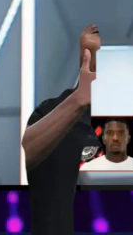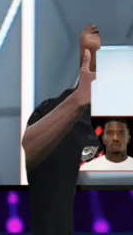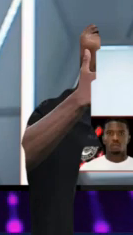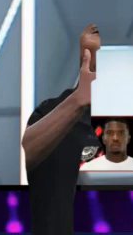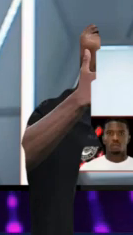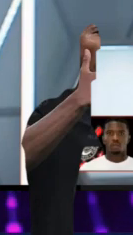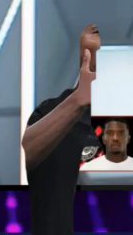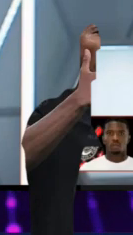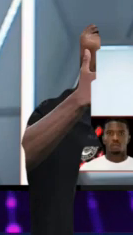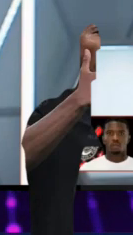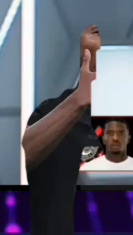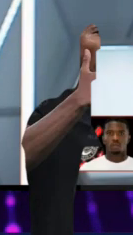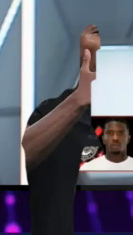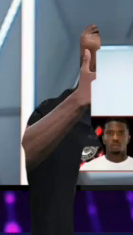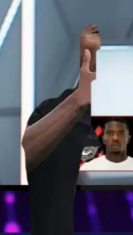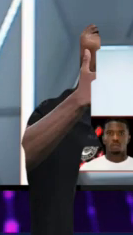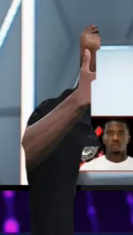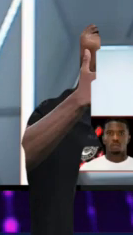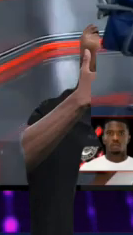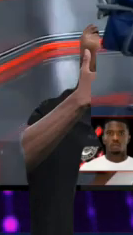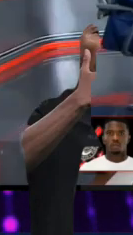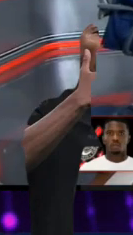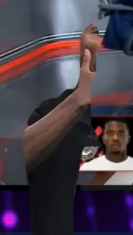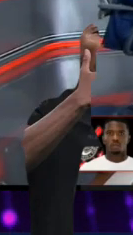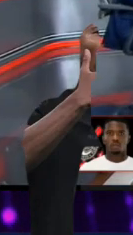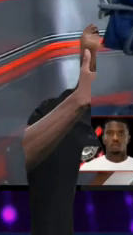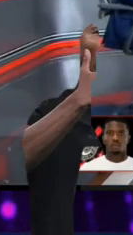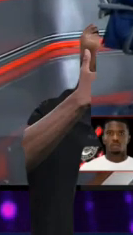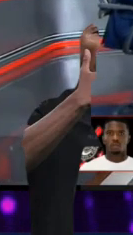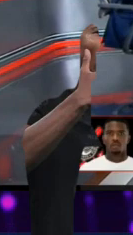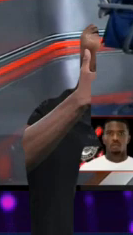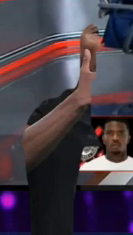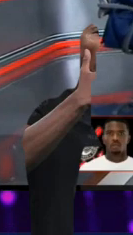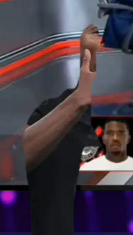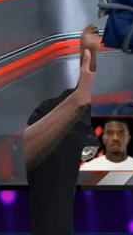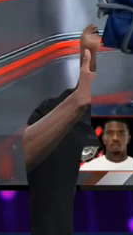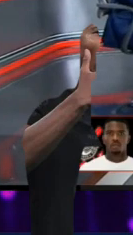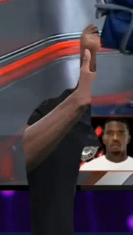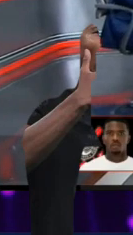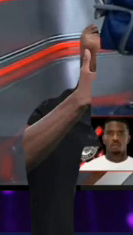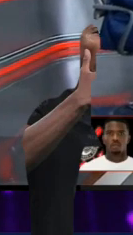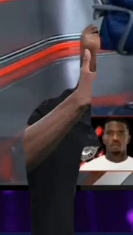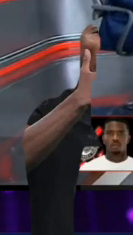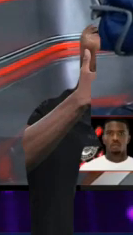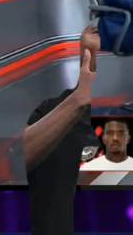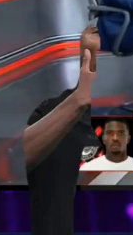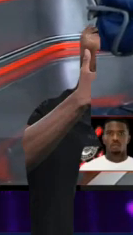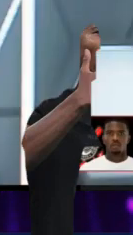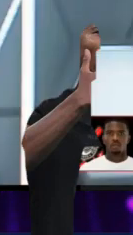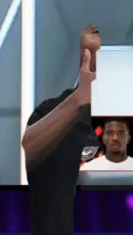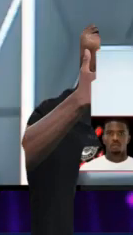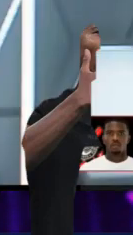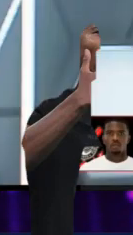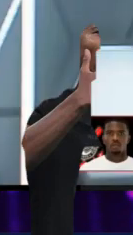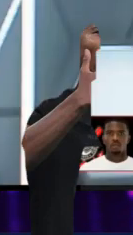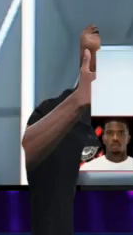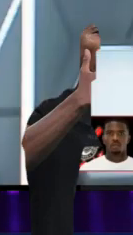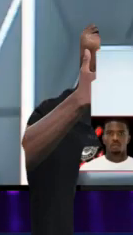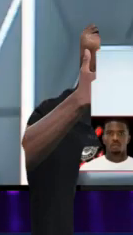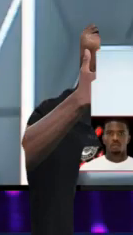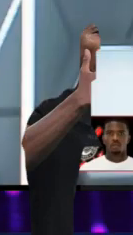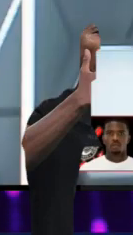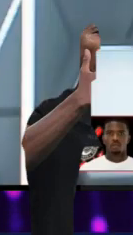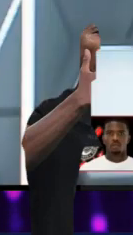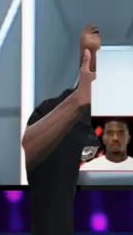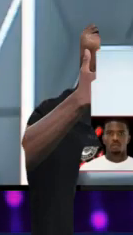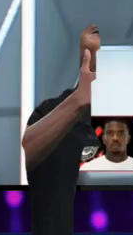também passei por isso, já briguei com o repórter. Sim. Com alguns. Sim. Né? Então assim, é melhor você